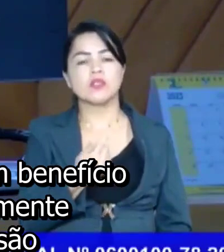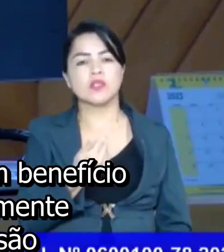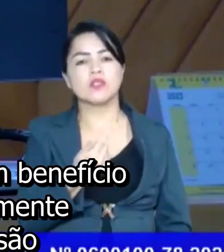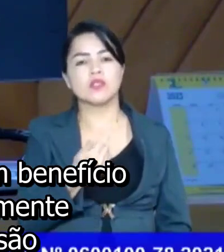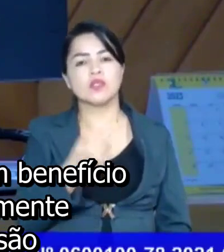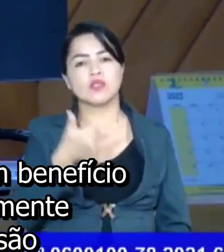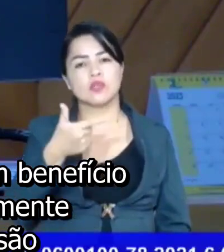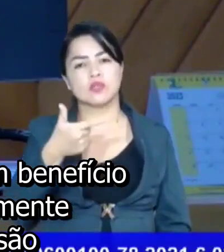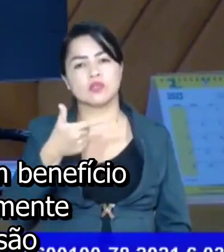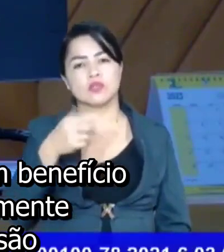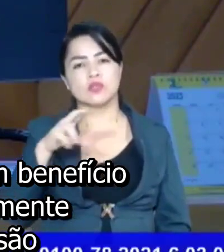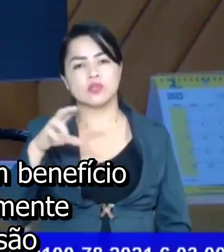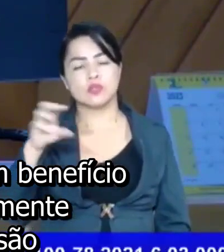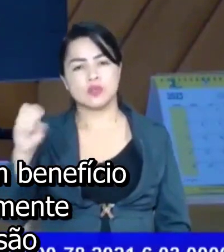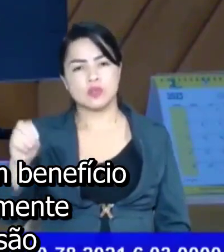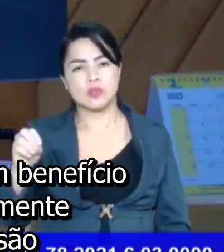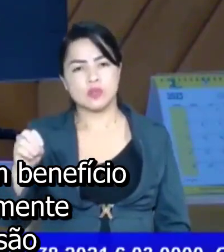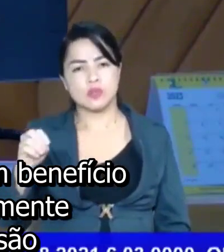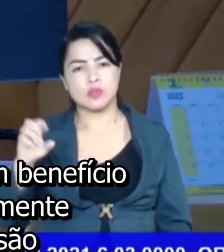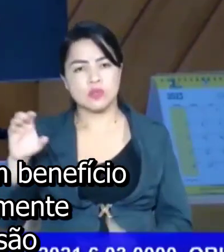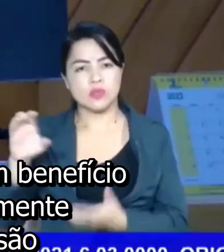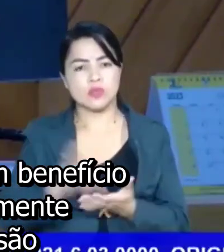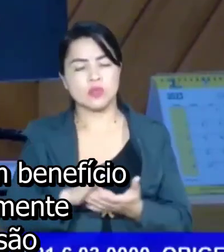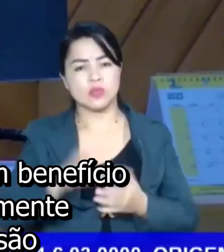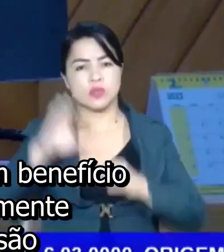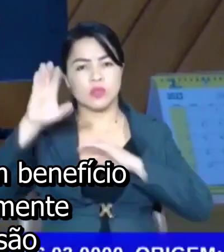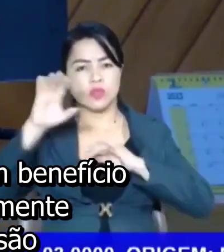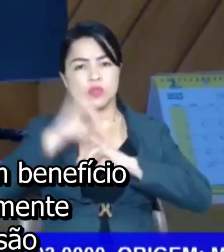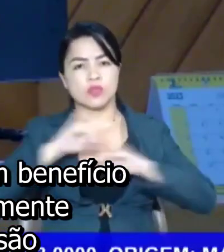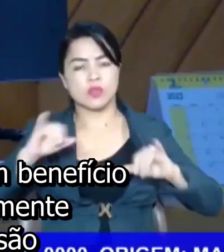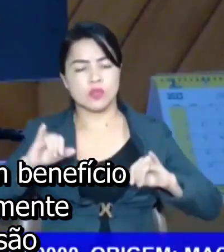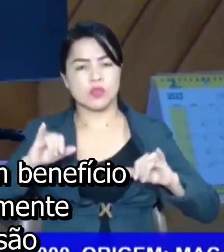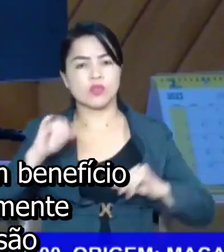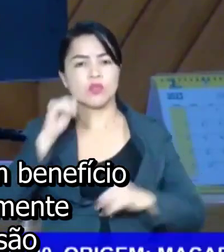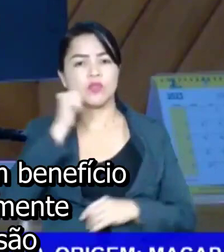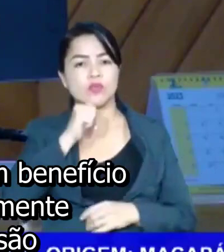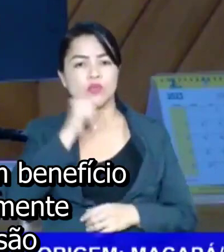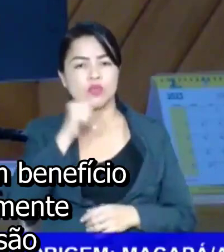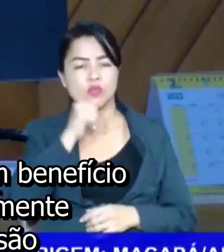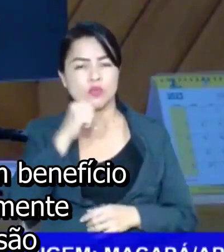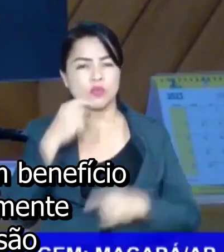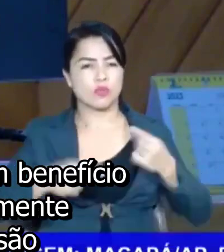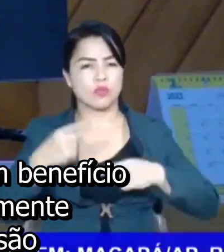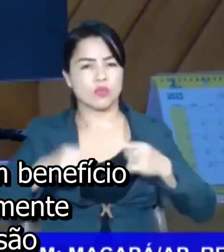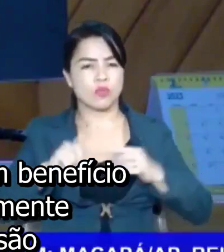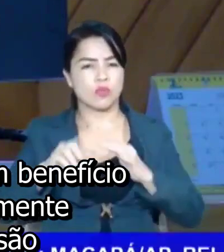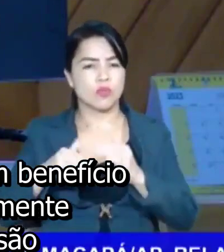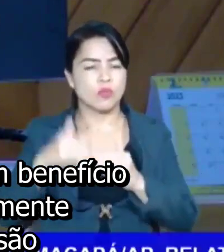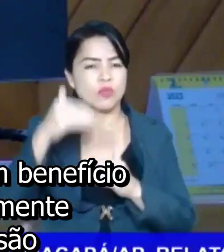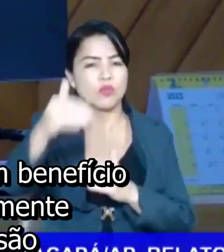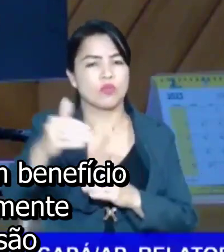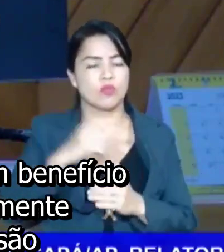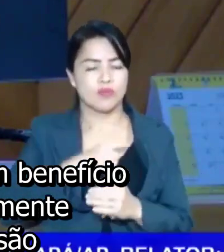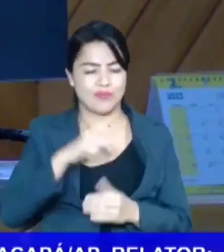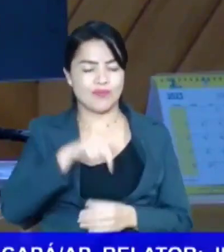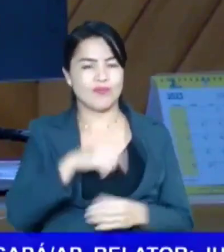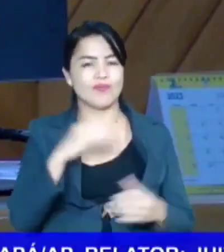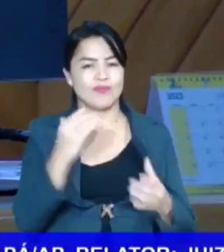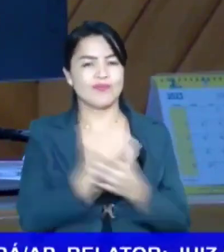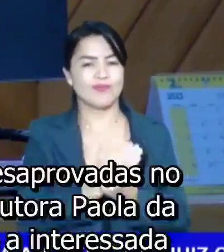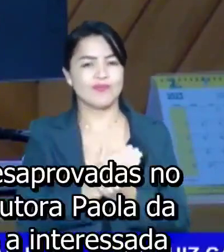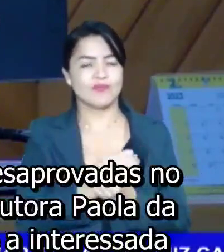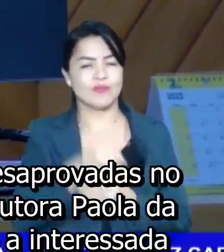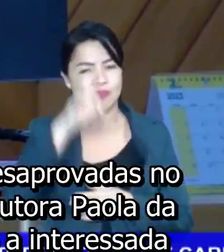7.250 em benefício das candidaturas femininas às eleições imediatamente posteriores ao transjugado dessa